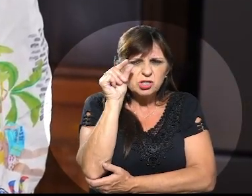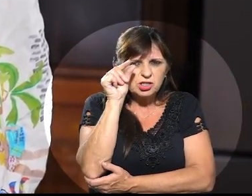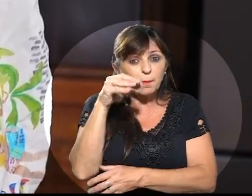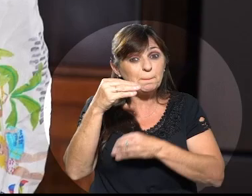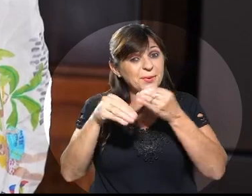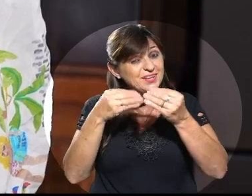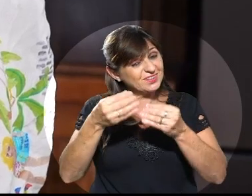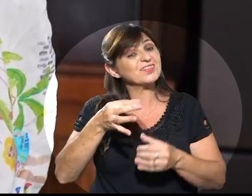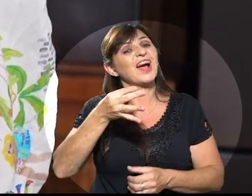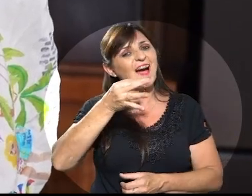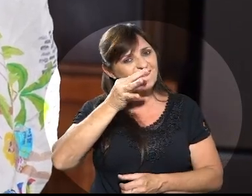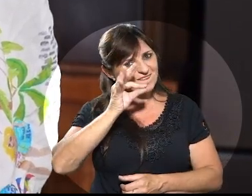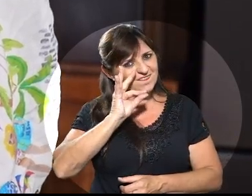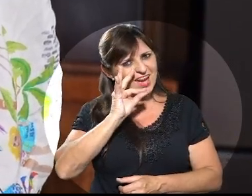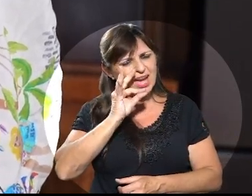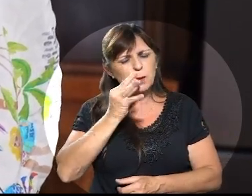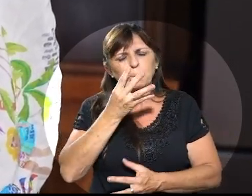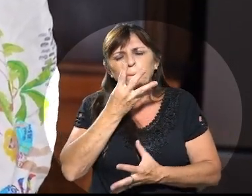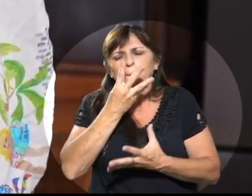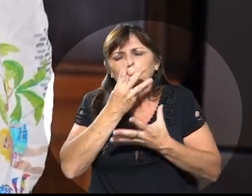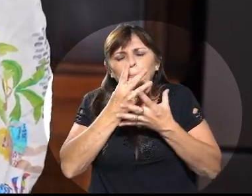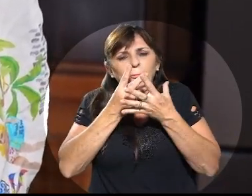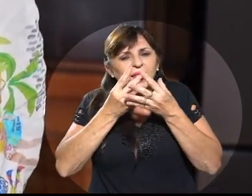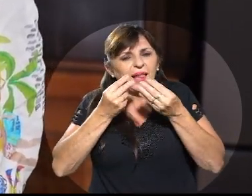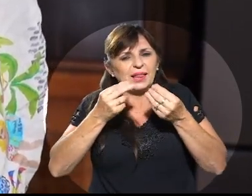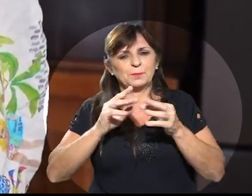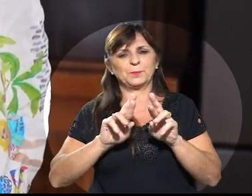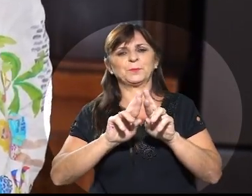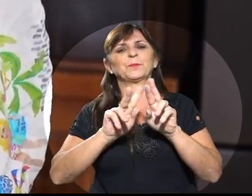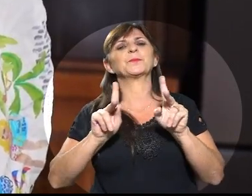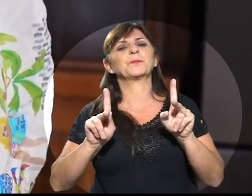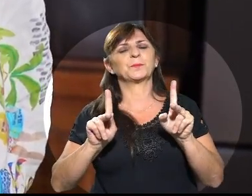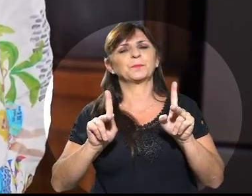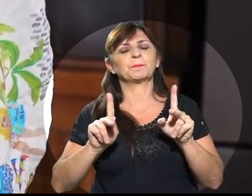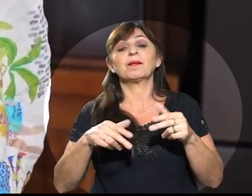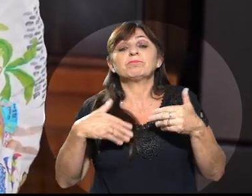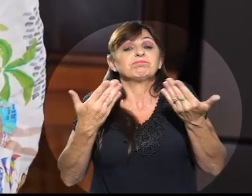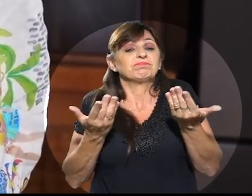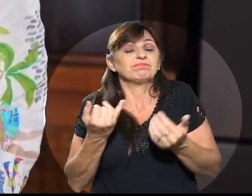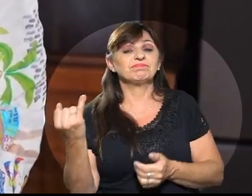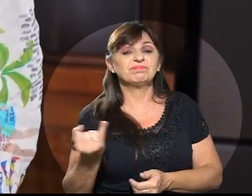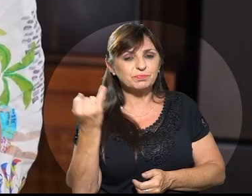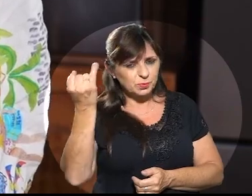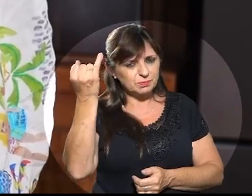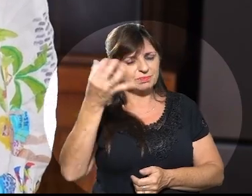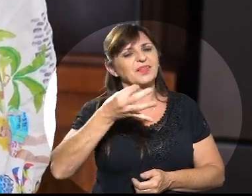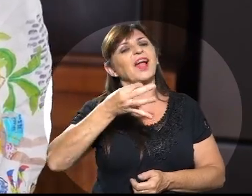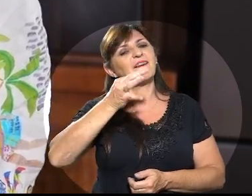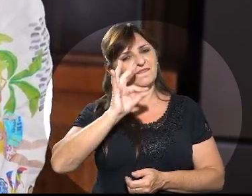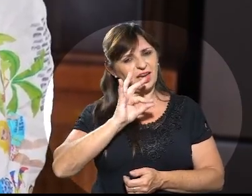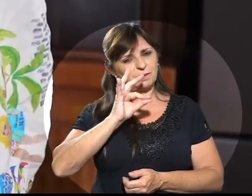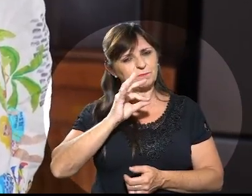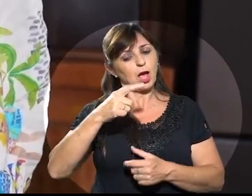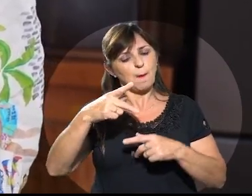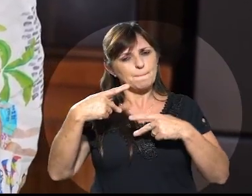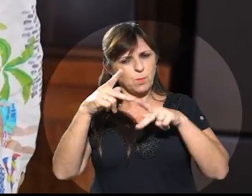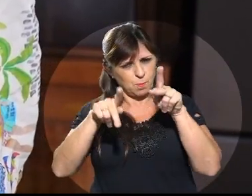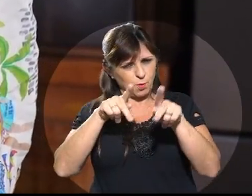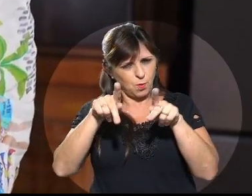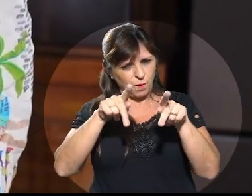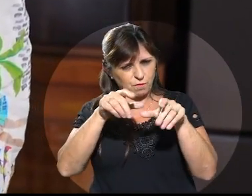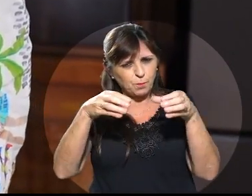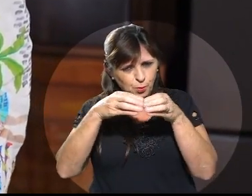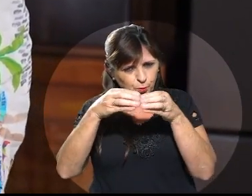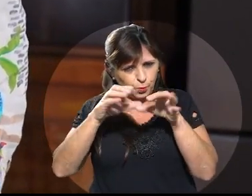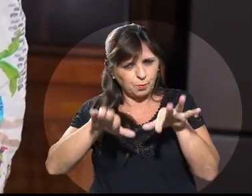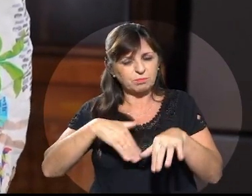café. Então, assim, depois das refeições, eles sempre tomam um cafezinho, sempre. E tomam o café árabe, né, que é